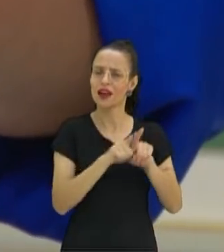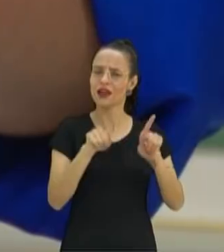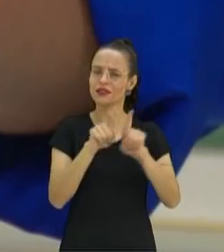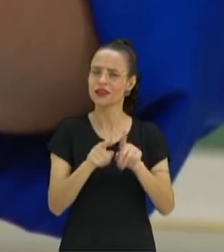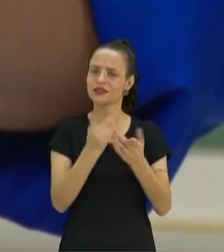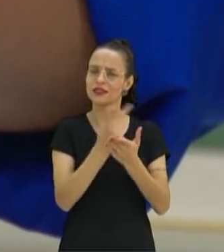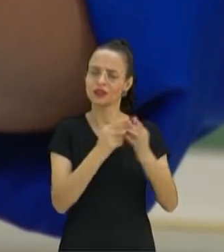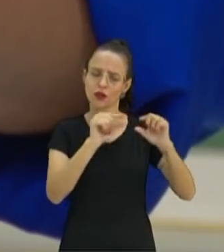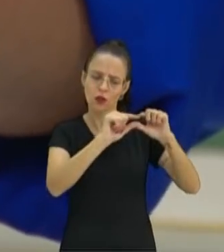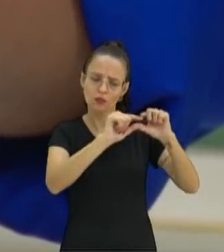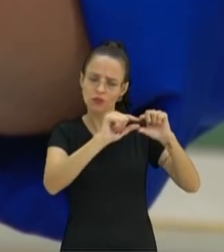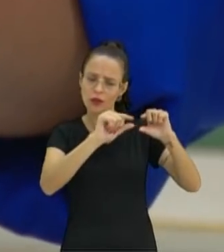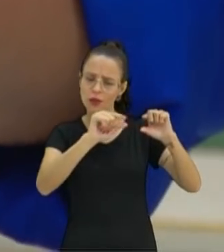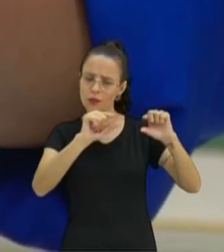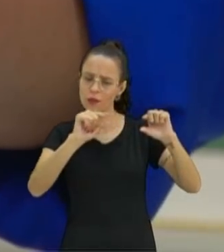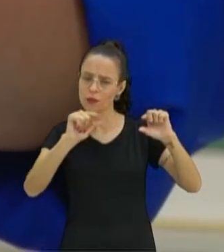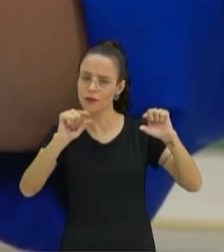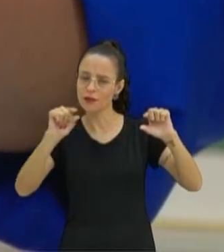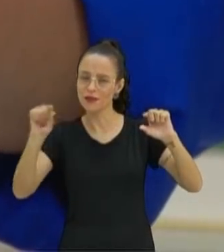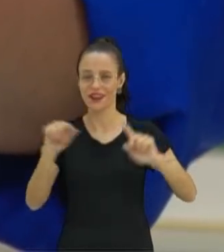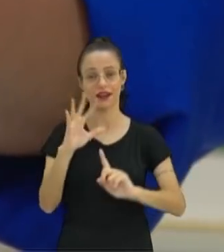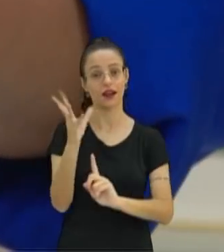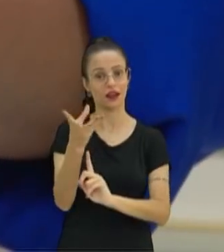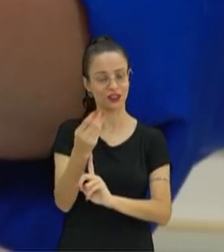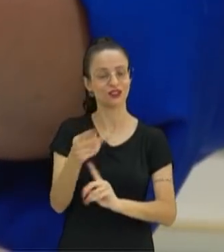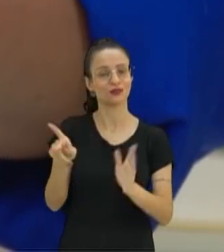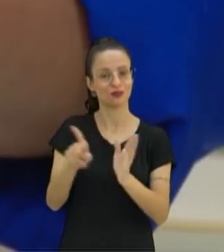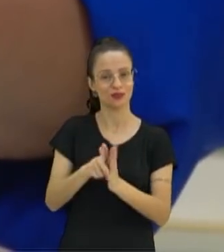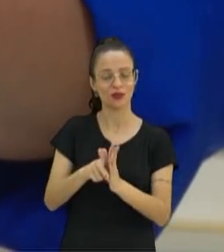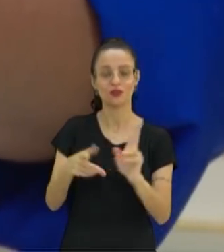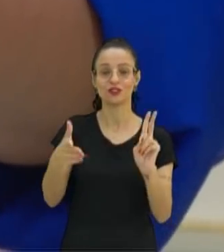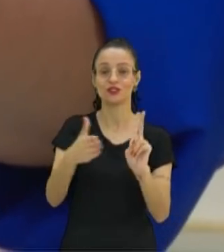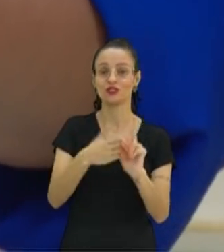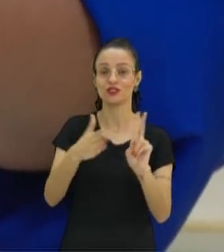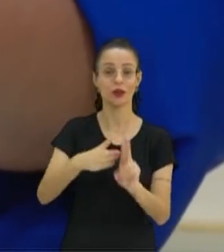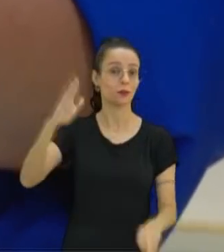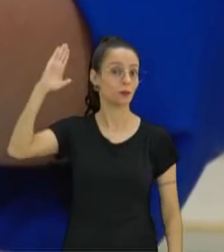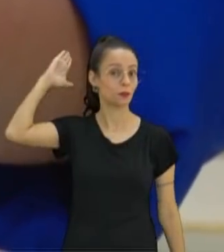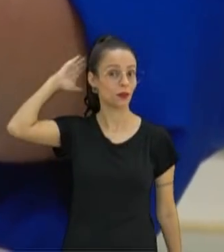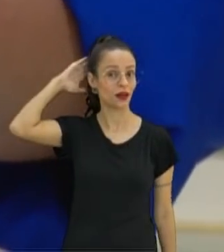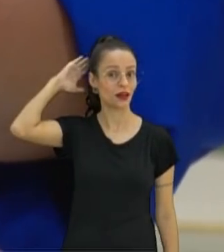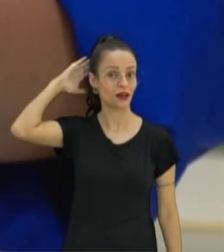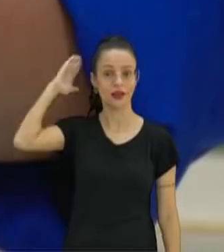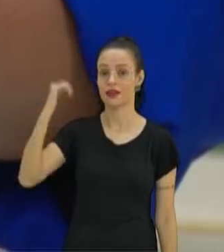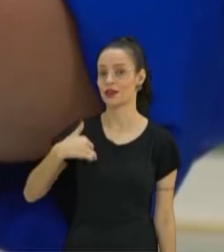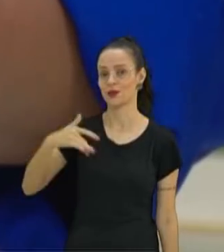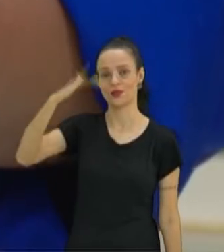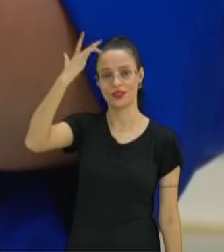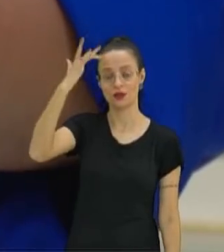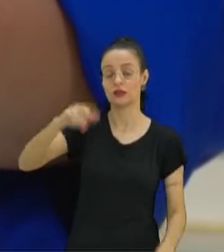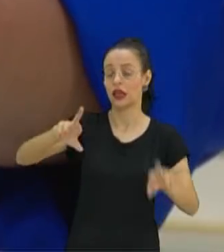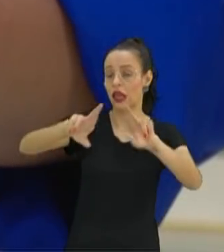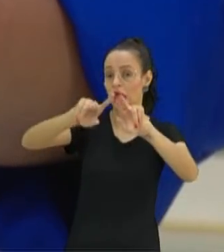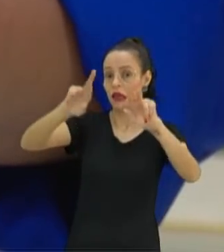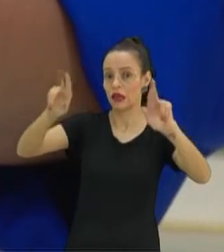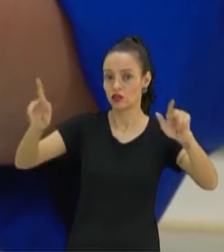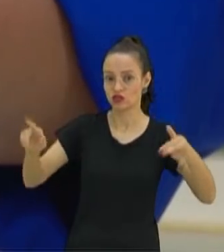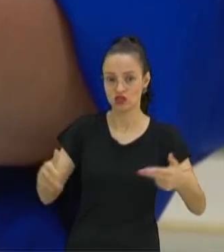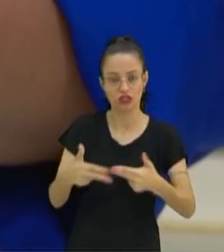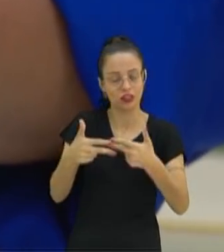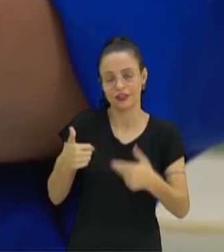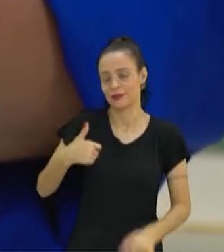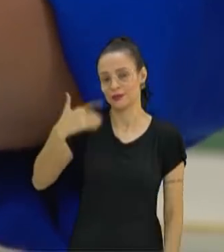nessa arte produzida pelos indígenas lá do Pará. Eu não sei a qual etnia exatamente pertence. Eu sei